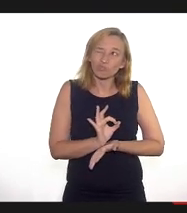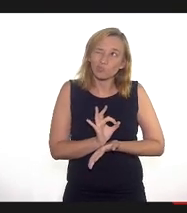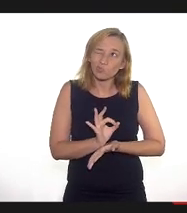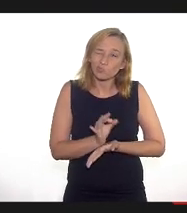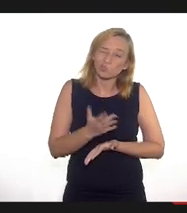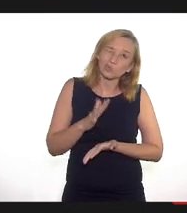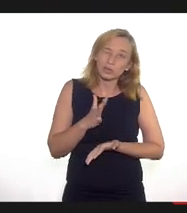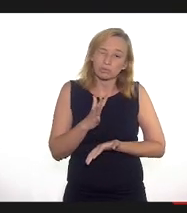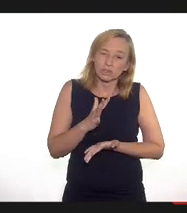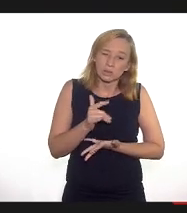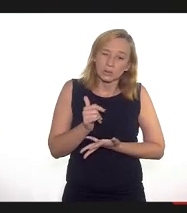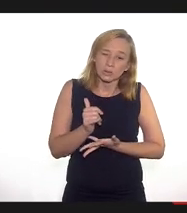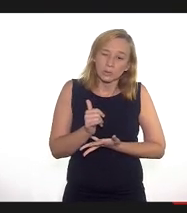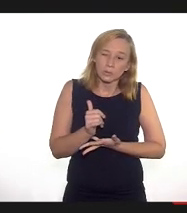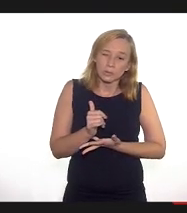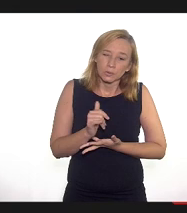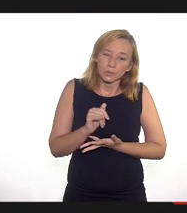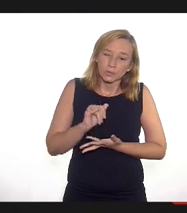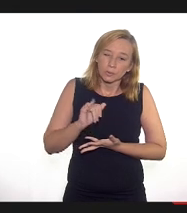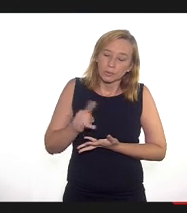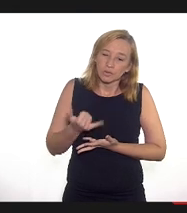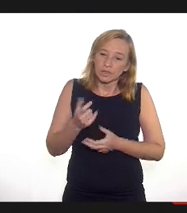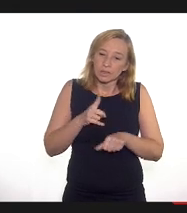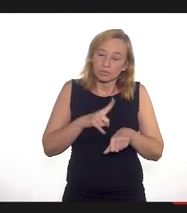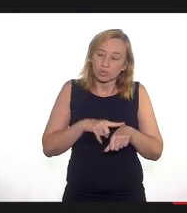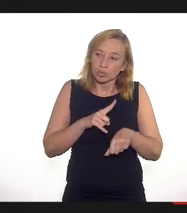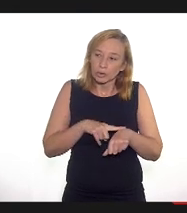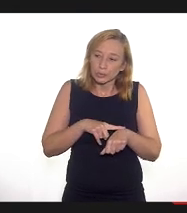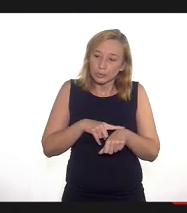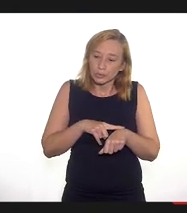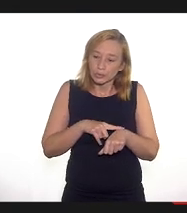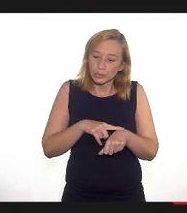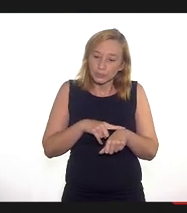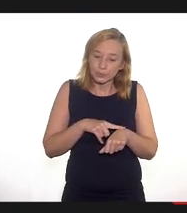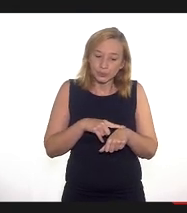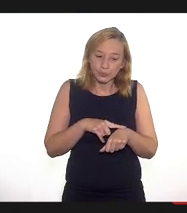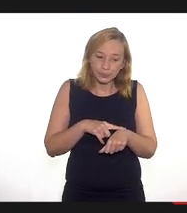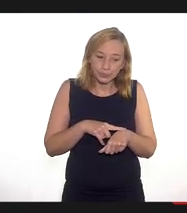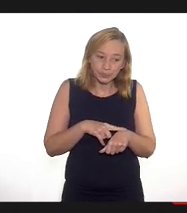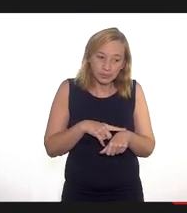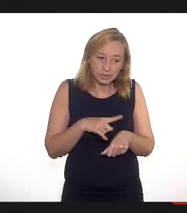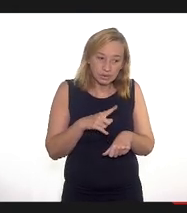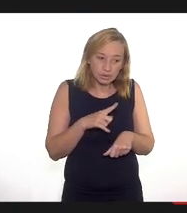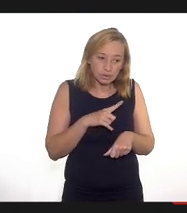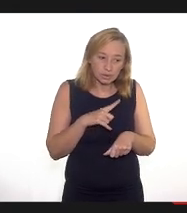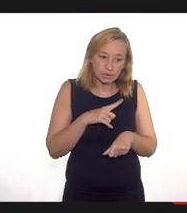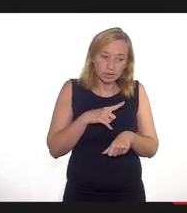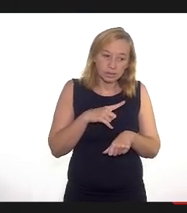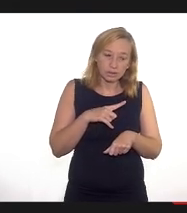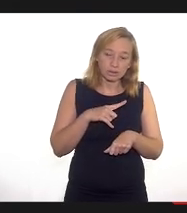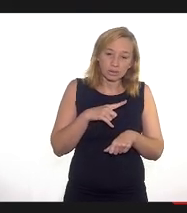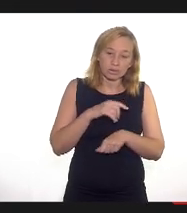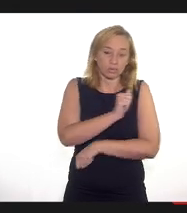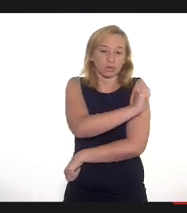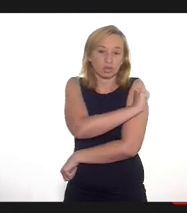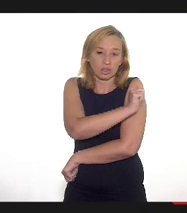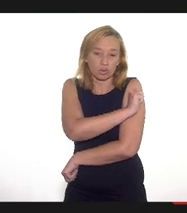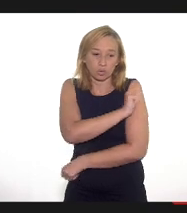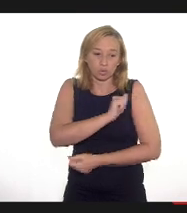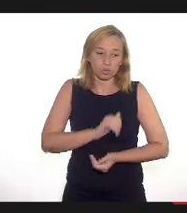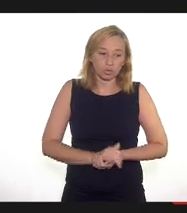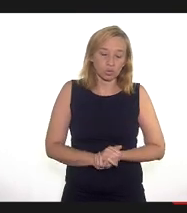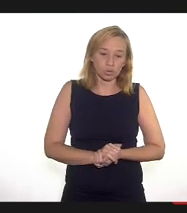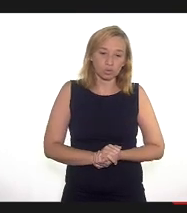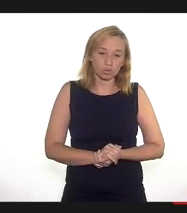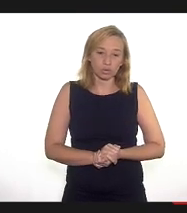Mais ou menos assim, vamos aproveitar esse momento para poder ter os TCCs dos alunos que estavam,